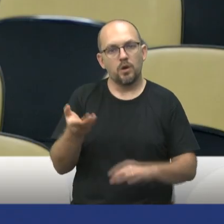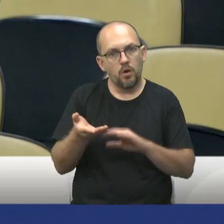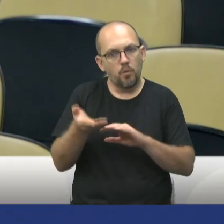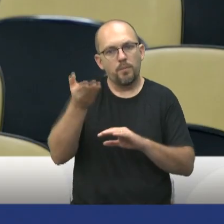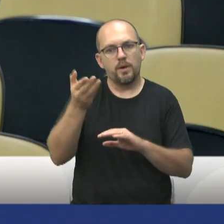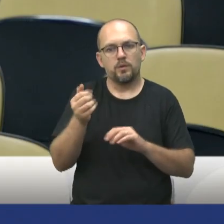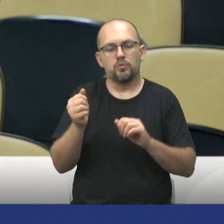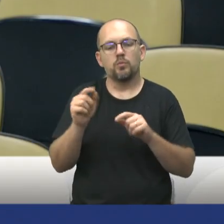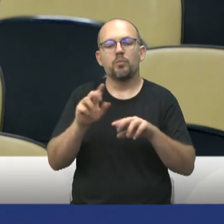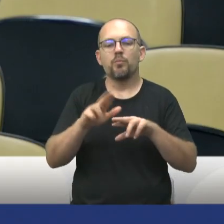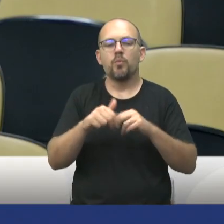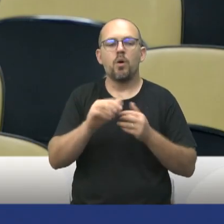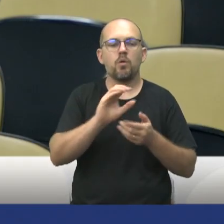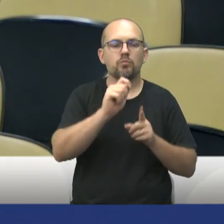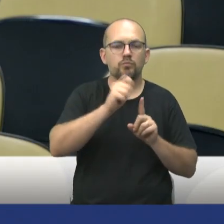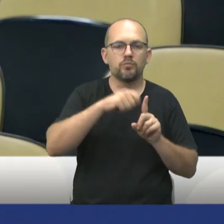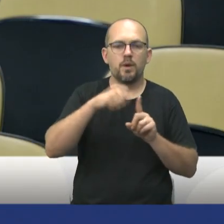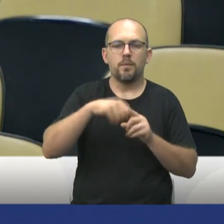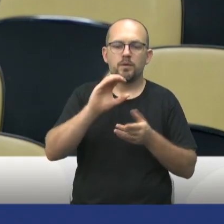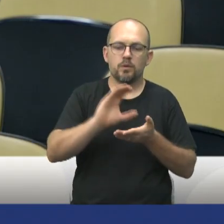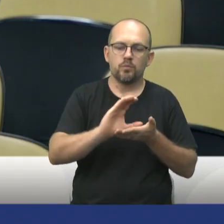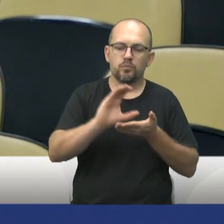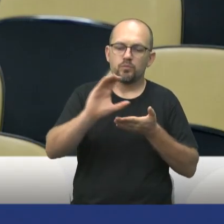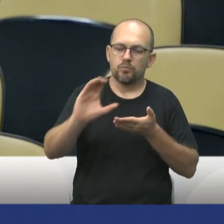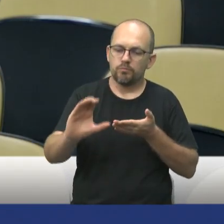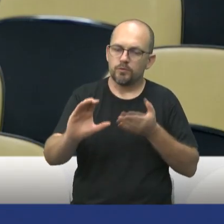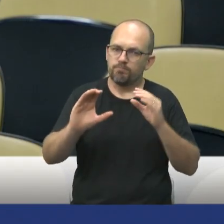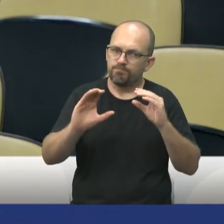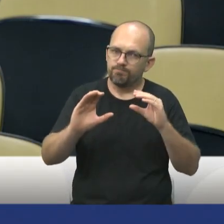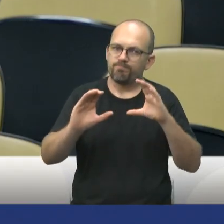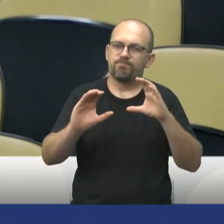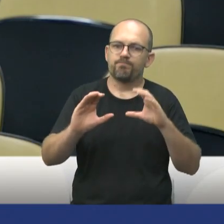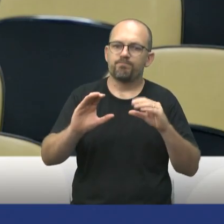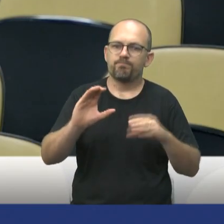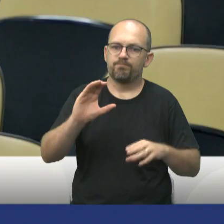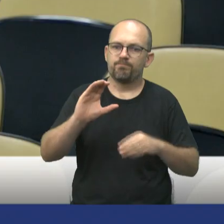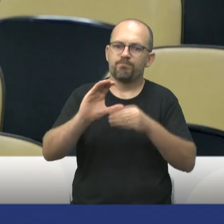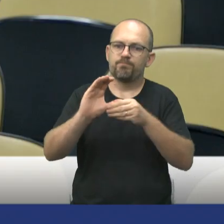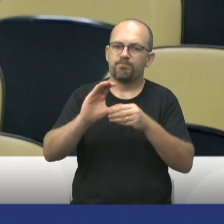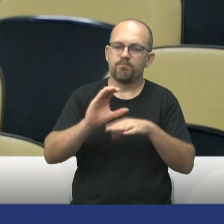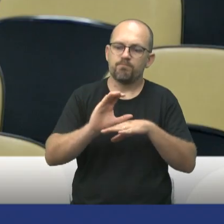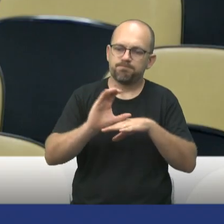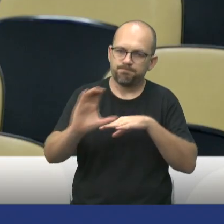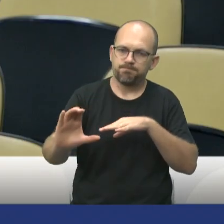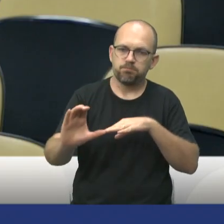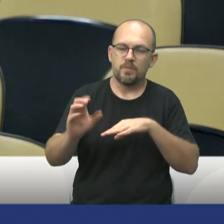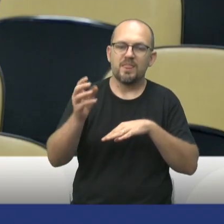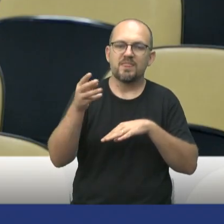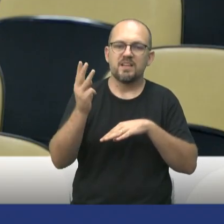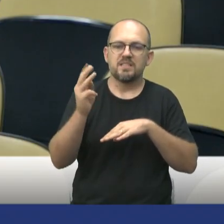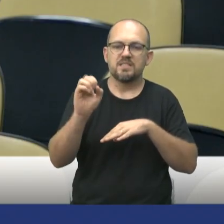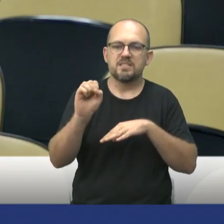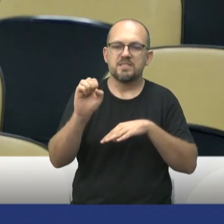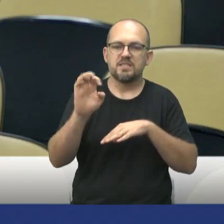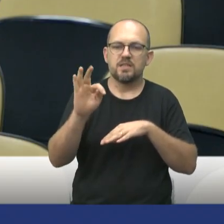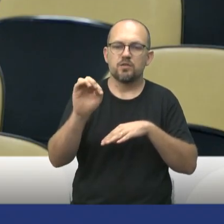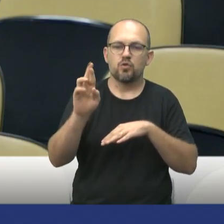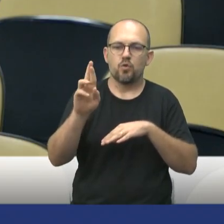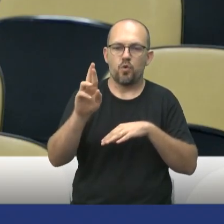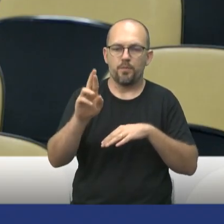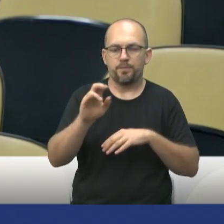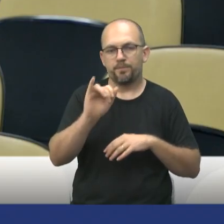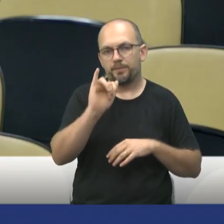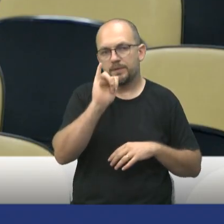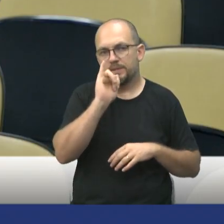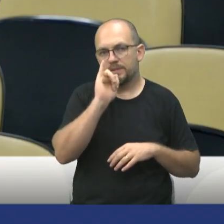aos repasses que é passado para as entidades do terceiro setor. Especificamente, no